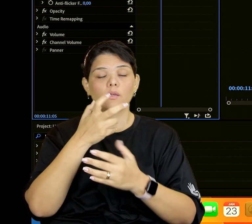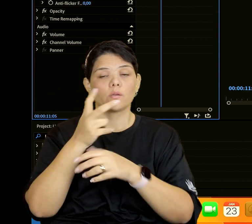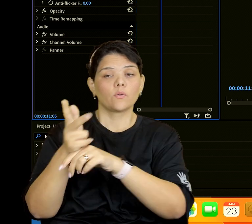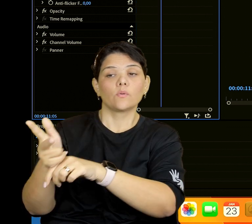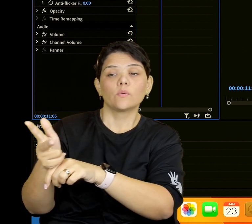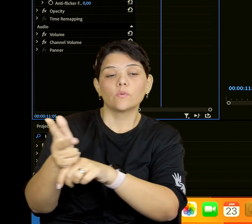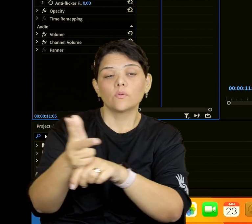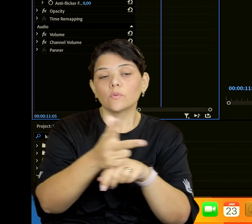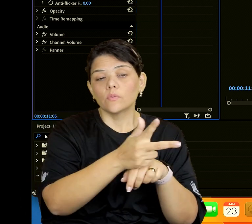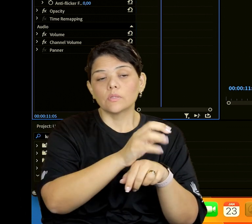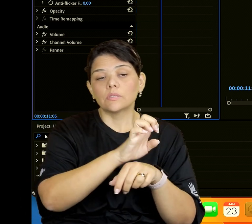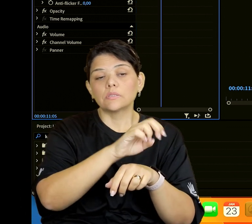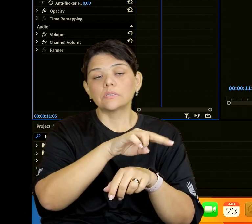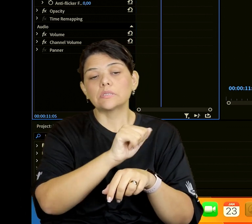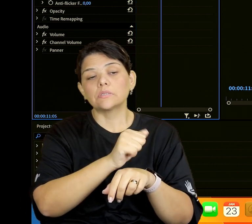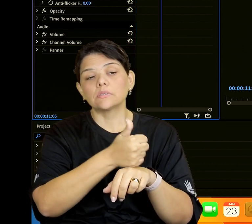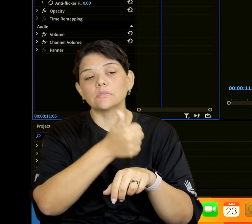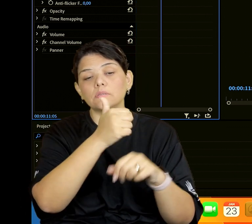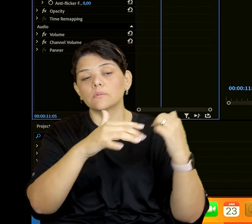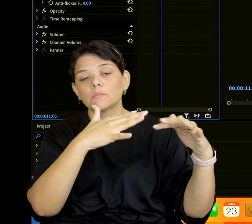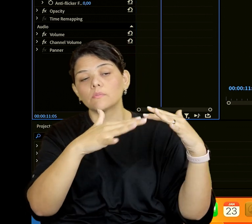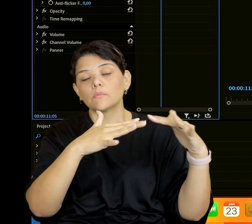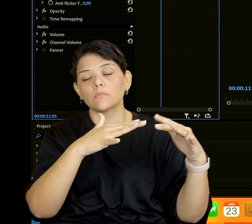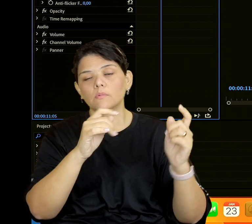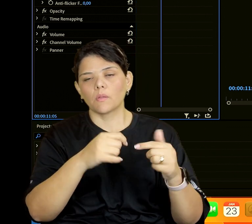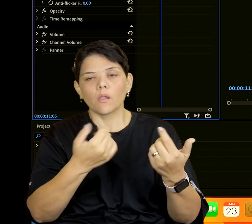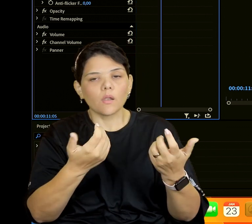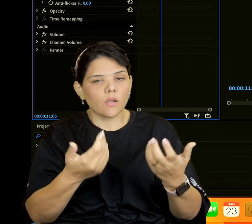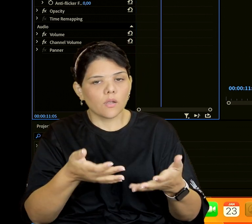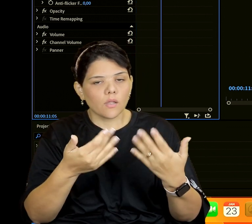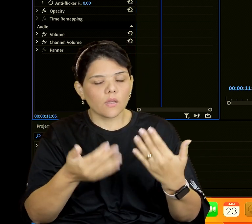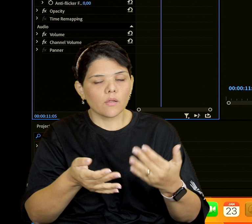essa cena. Bem de leve na pós.